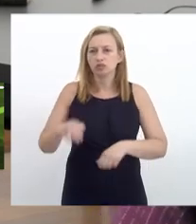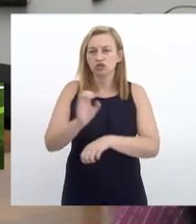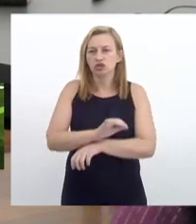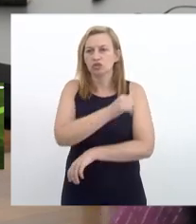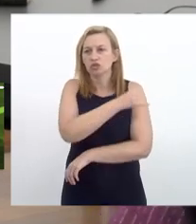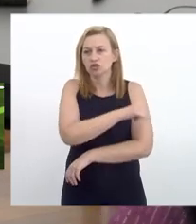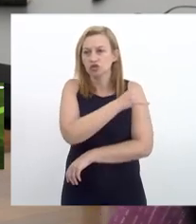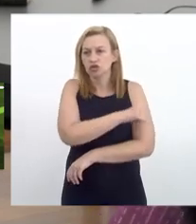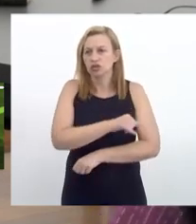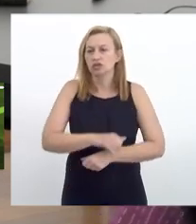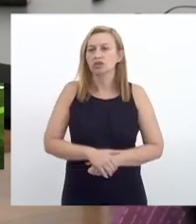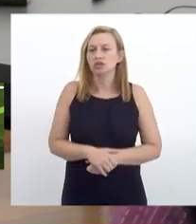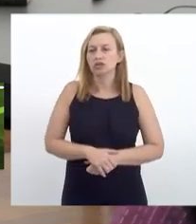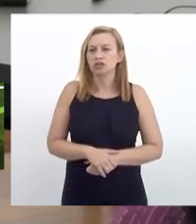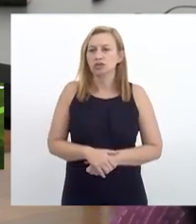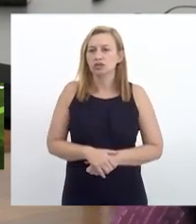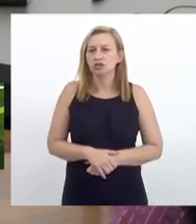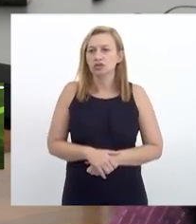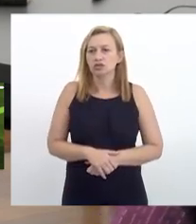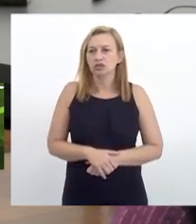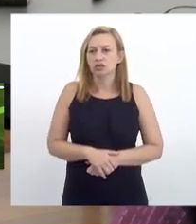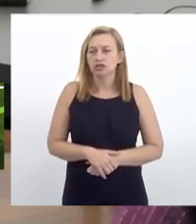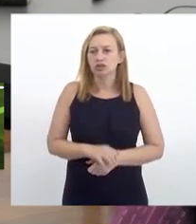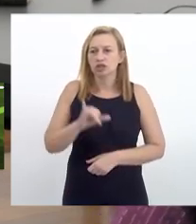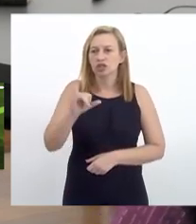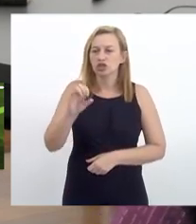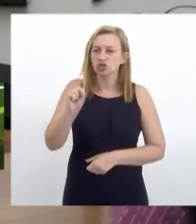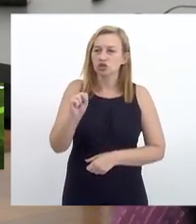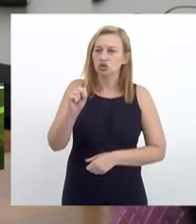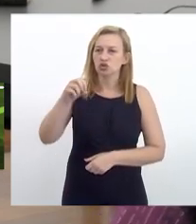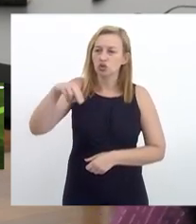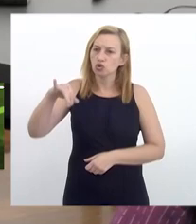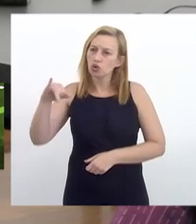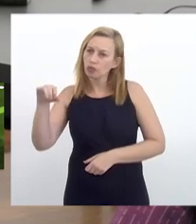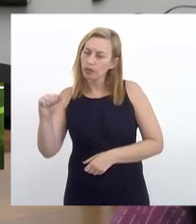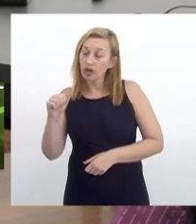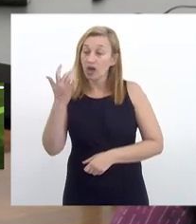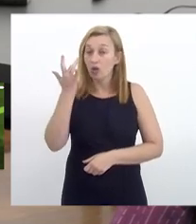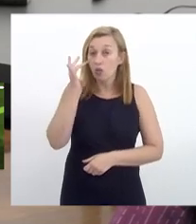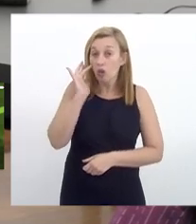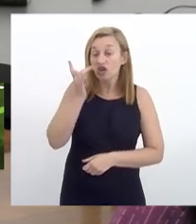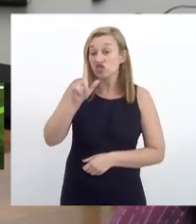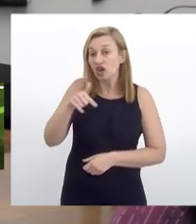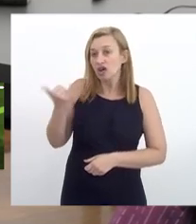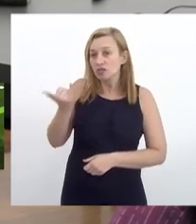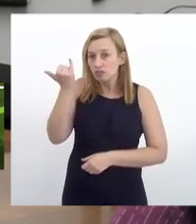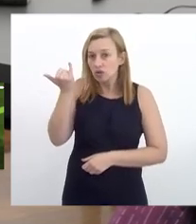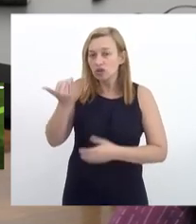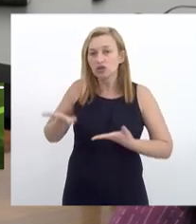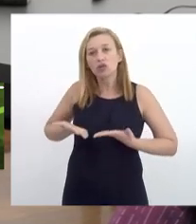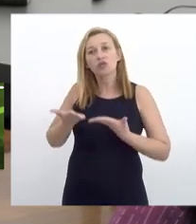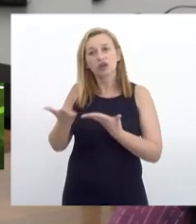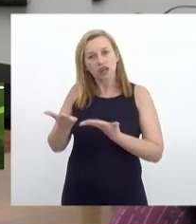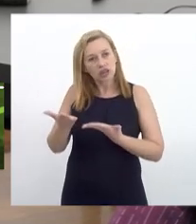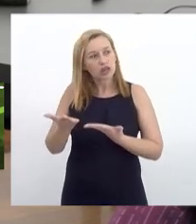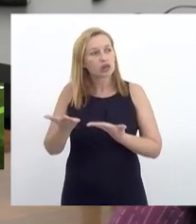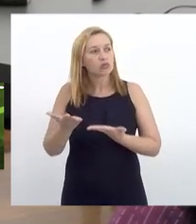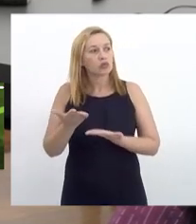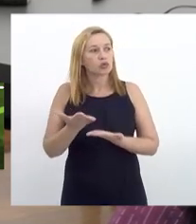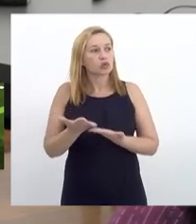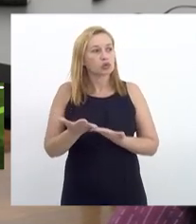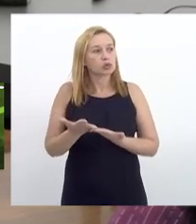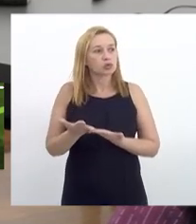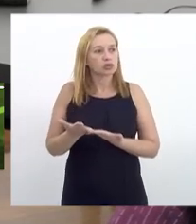Rio de Janeiro E a tentativa De isonomia Então eu acho Que é importante Oferecemos Inclusive